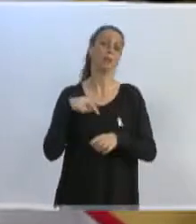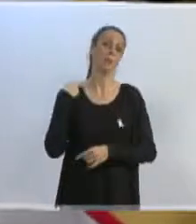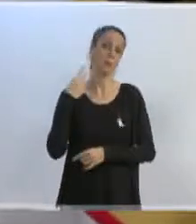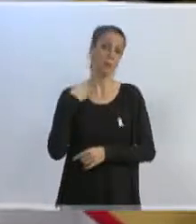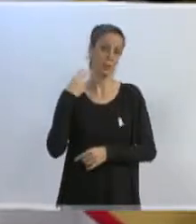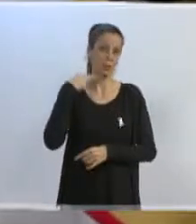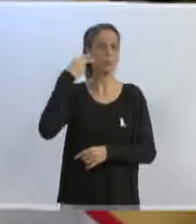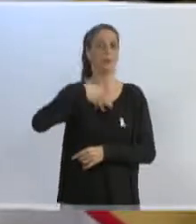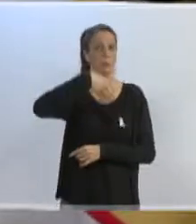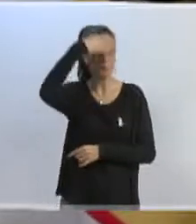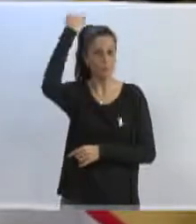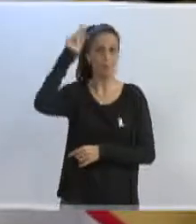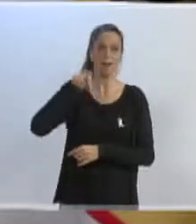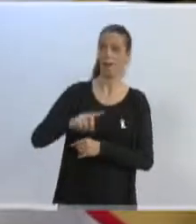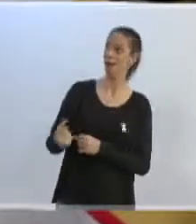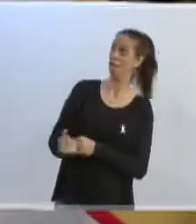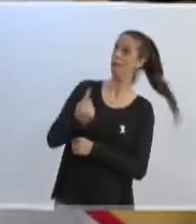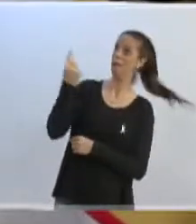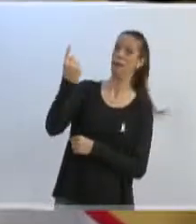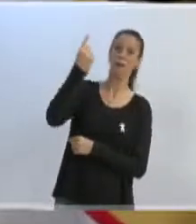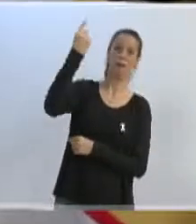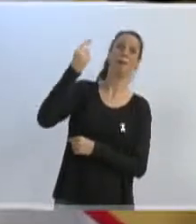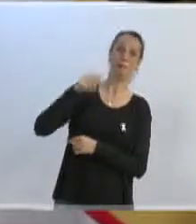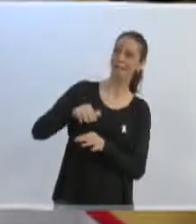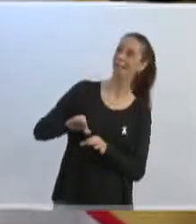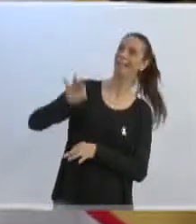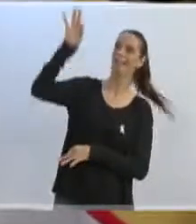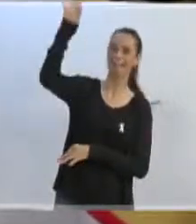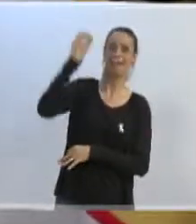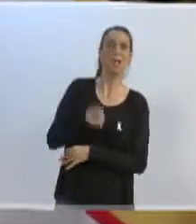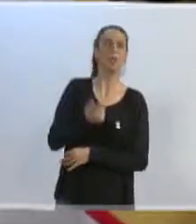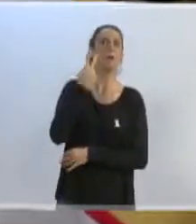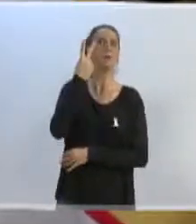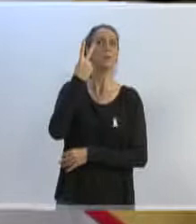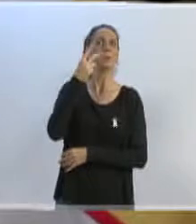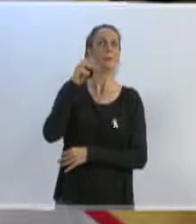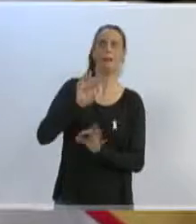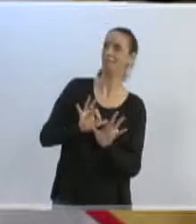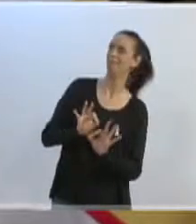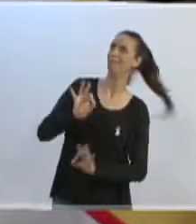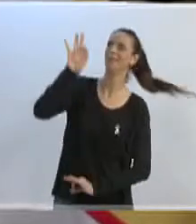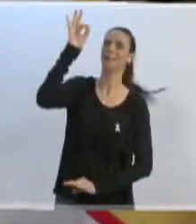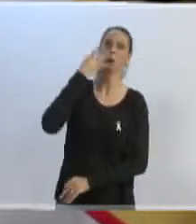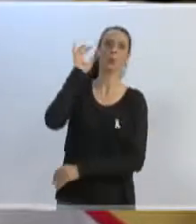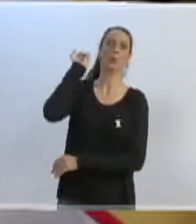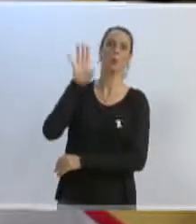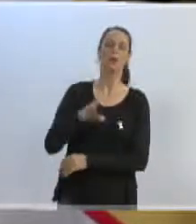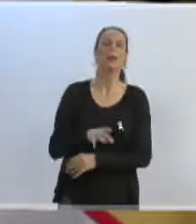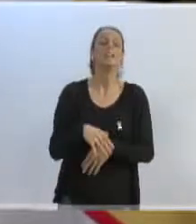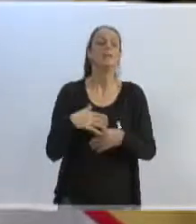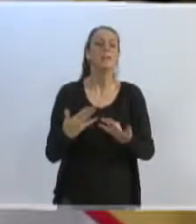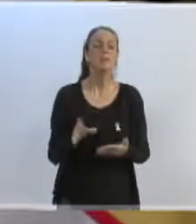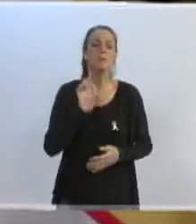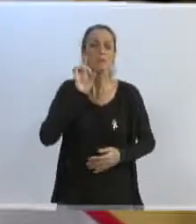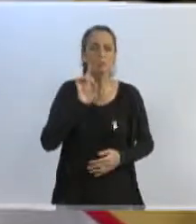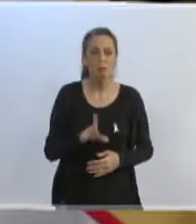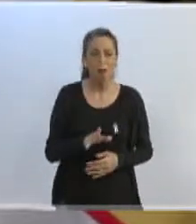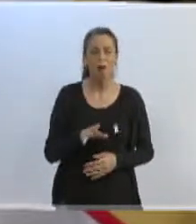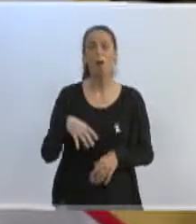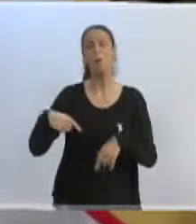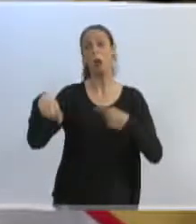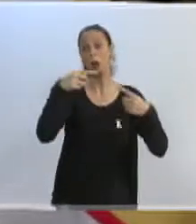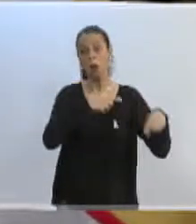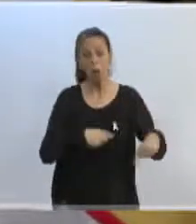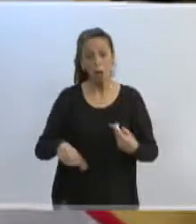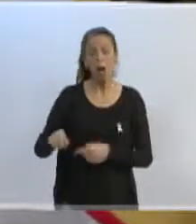dessa casa, Alexandre Matias, quase com 2 metros, que não fique só na